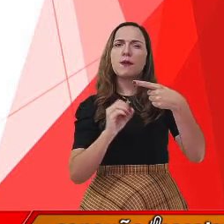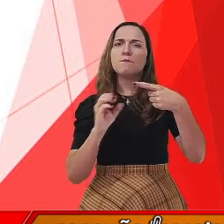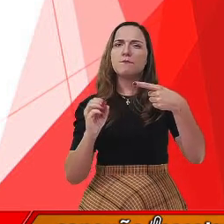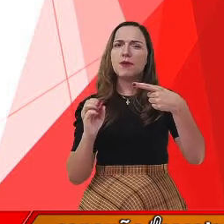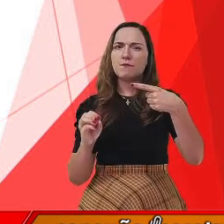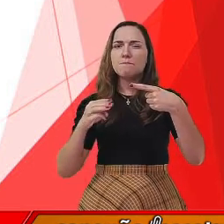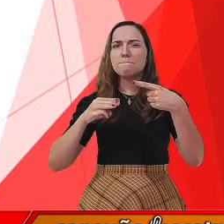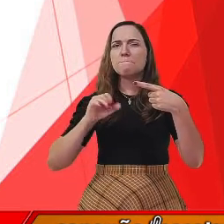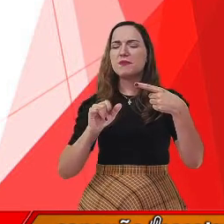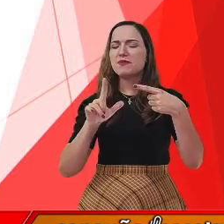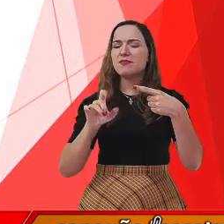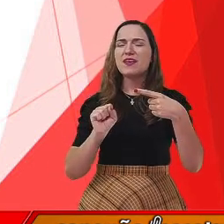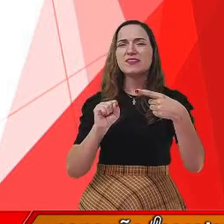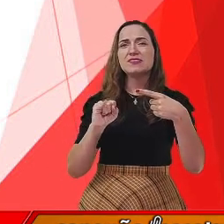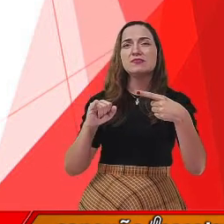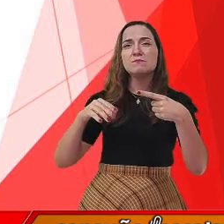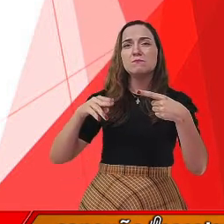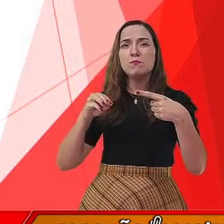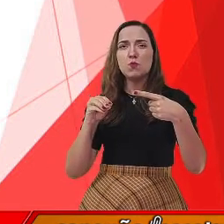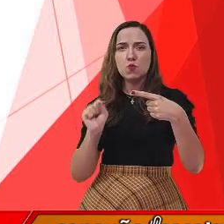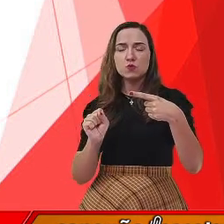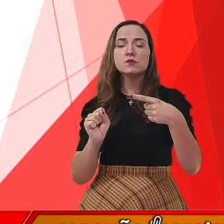2/1000.